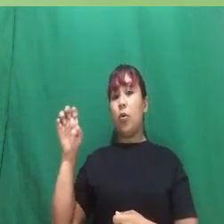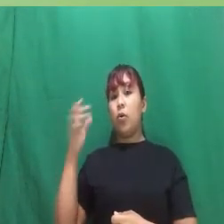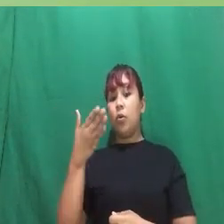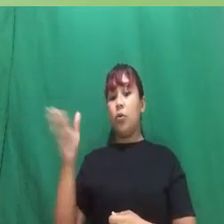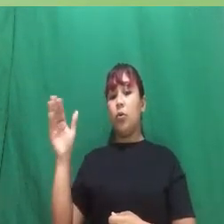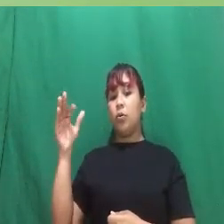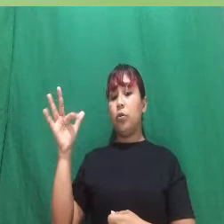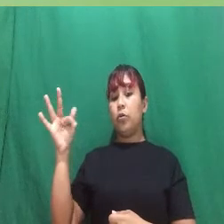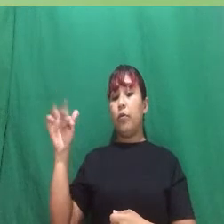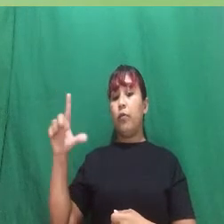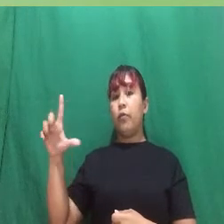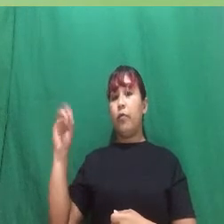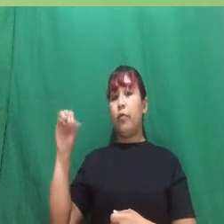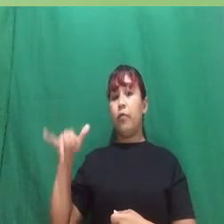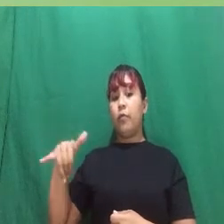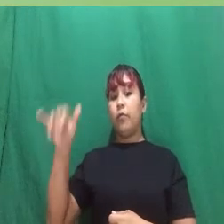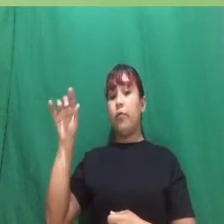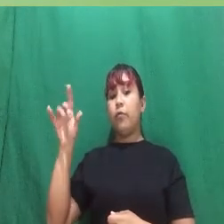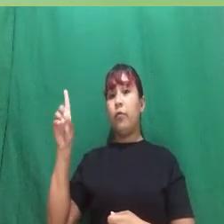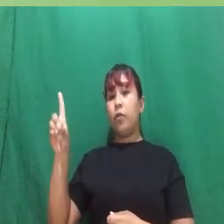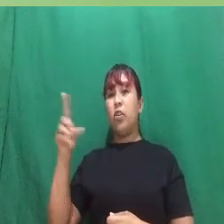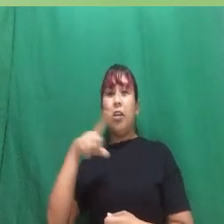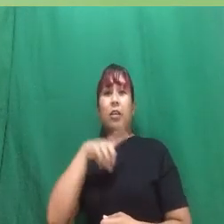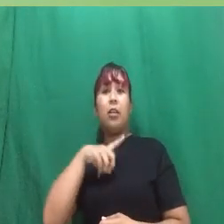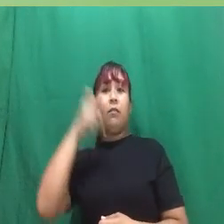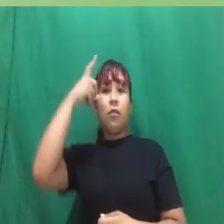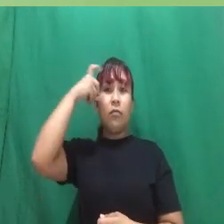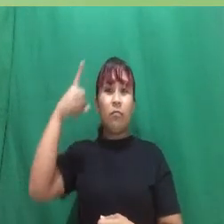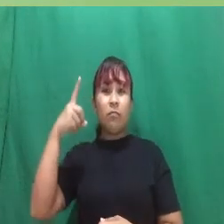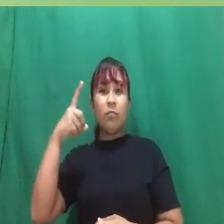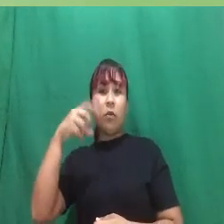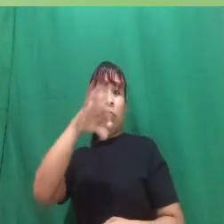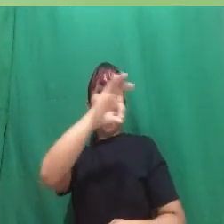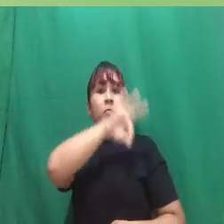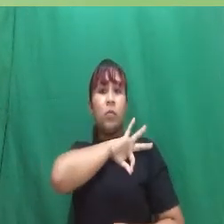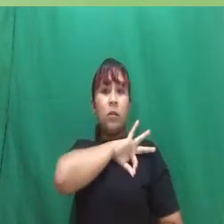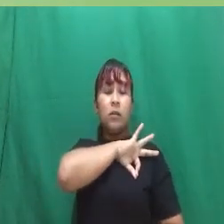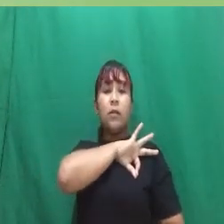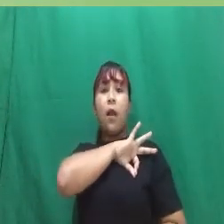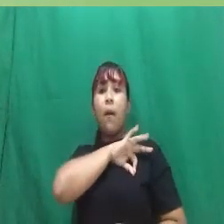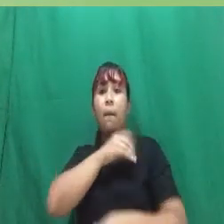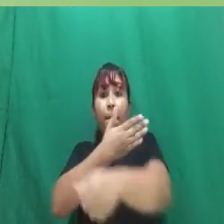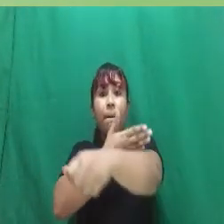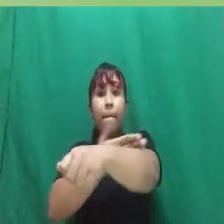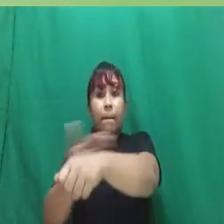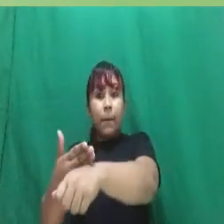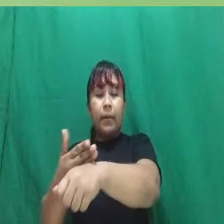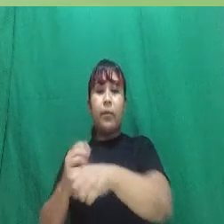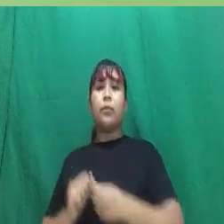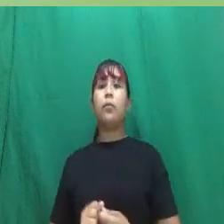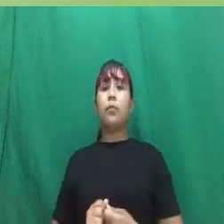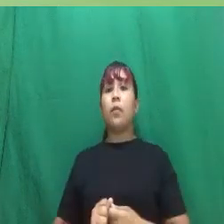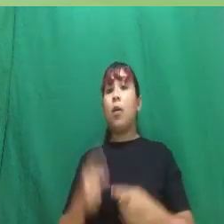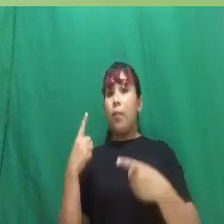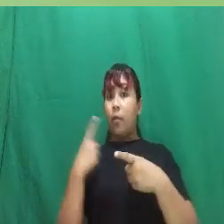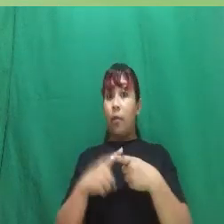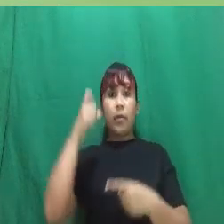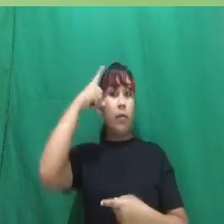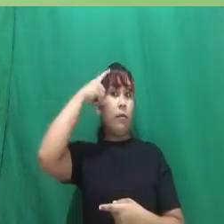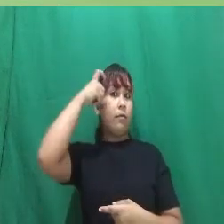negro, a violência de palavras, de exclusão, né? E são violências que não